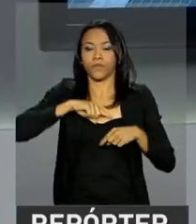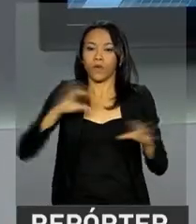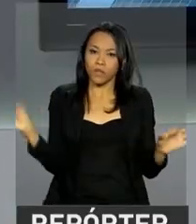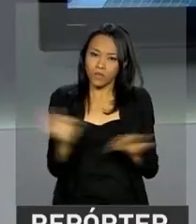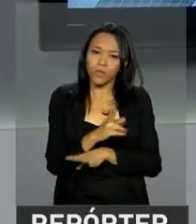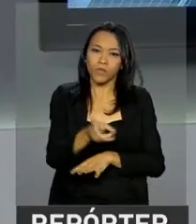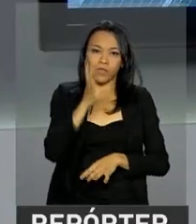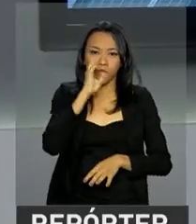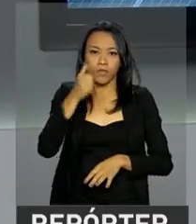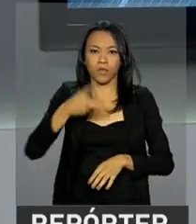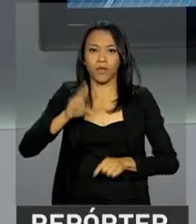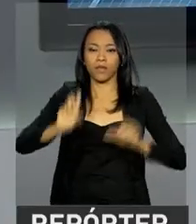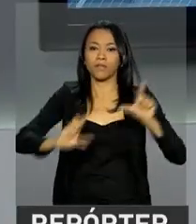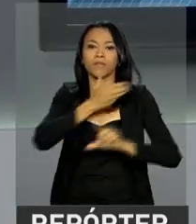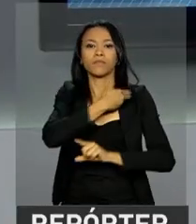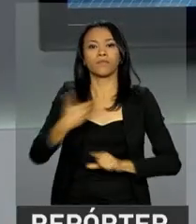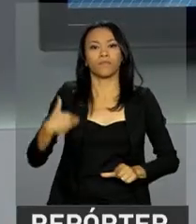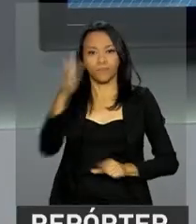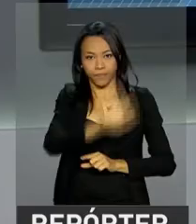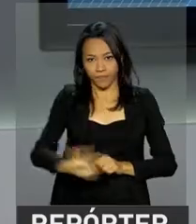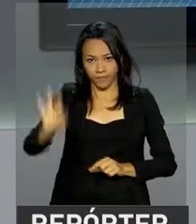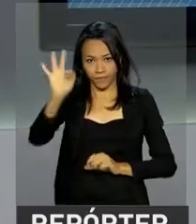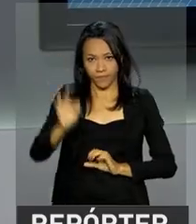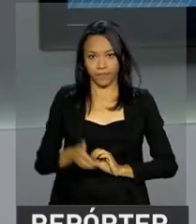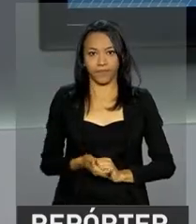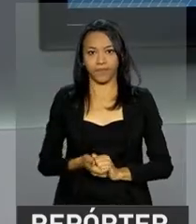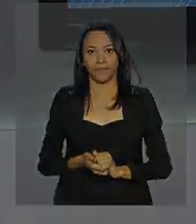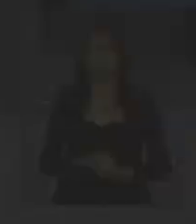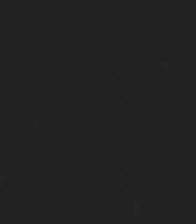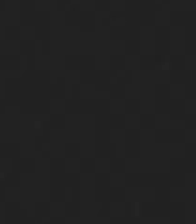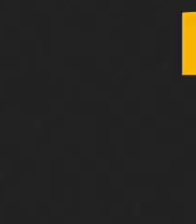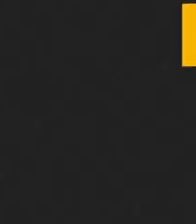continue com a gente na nbr a tv do governo federal